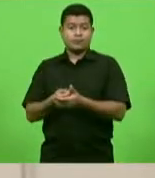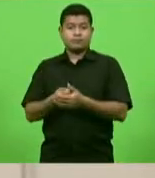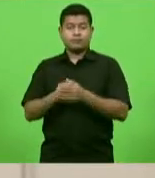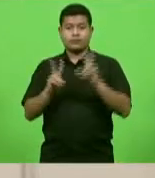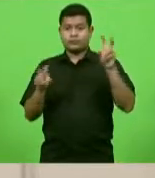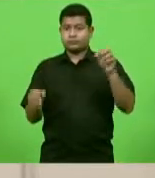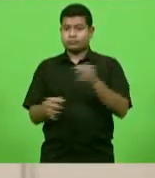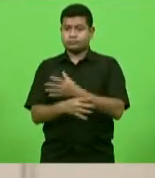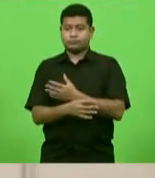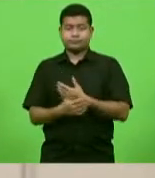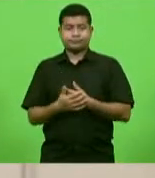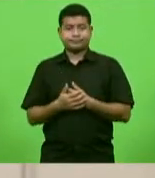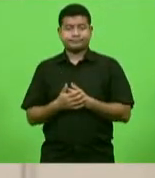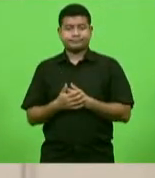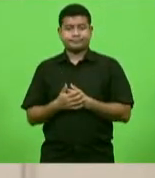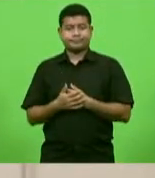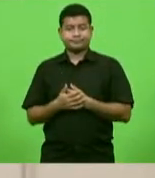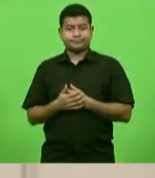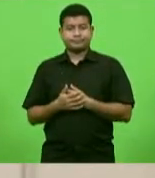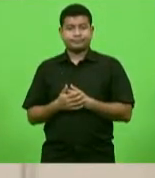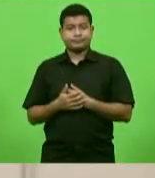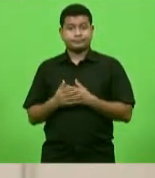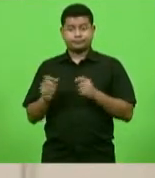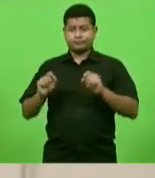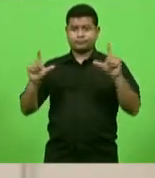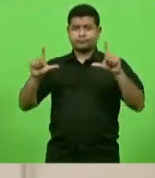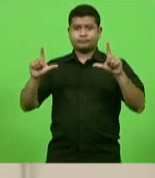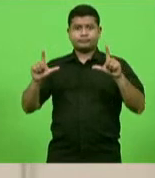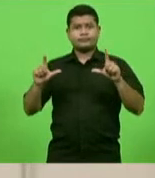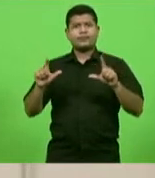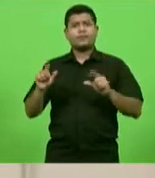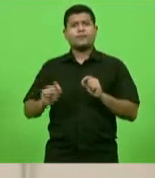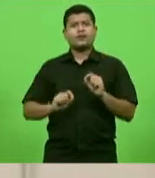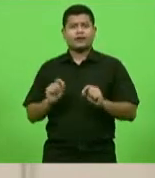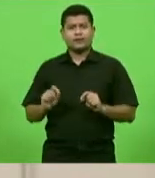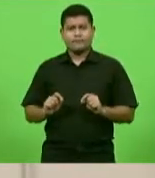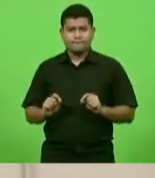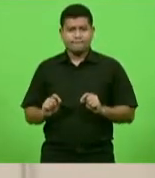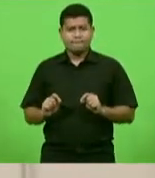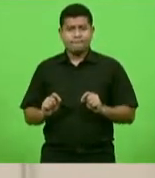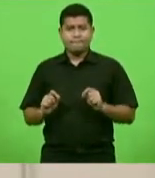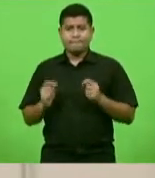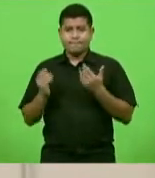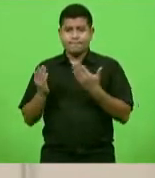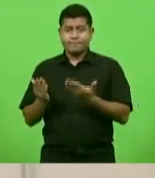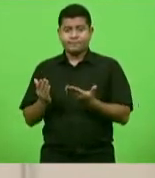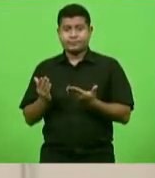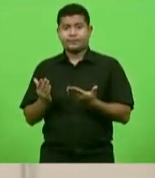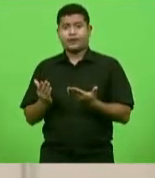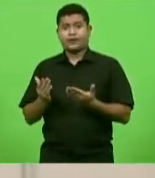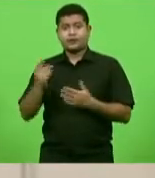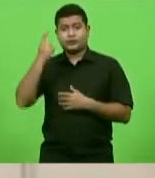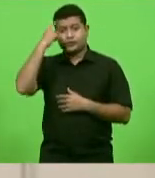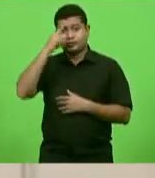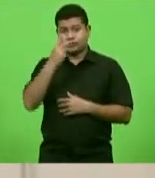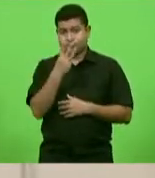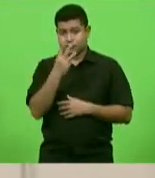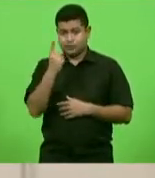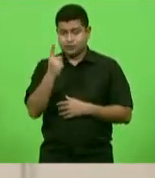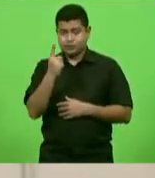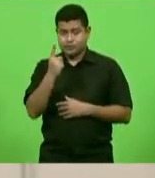aspas. Salta aos olhos também o fato de que, em 31 de